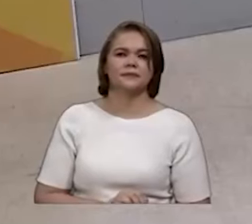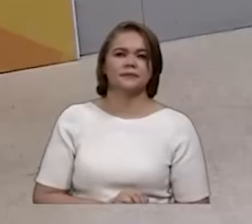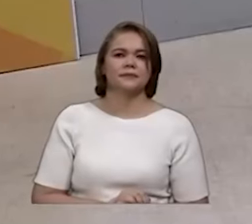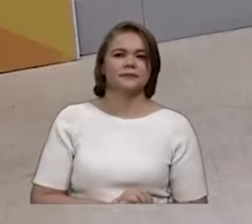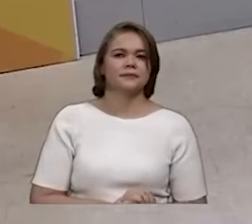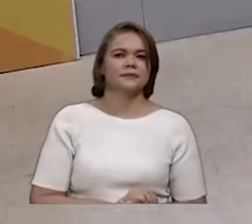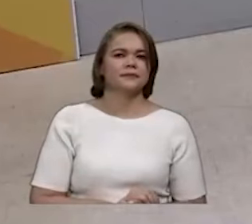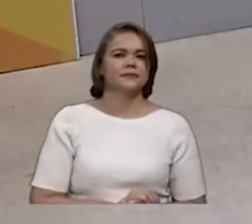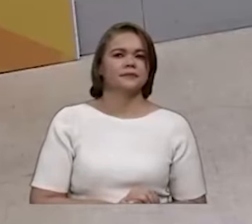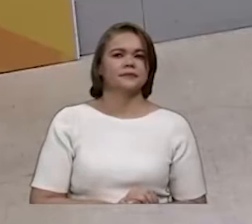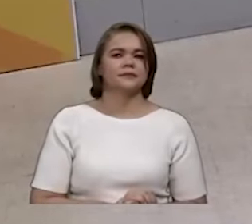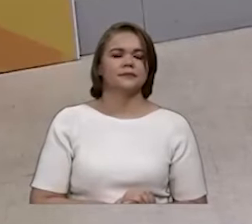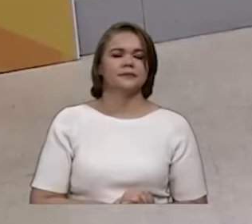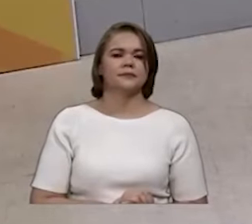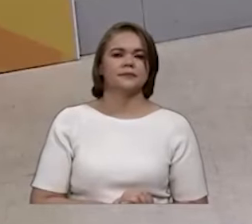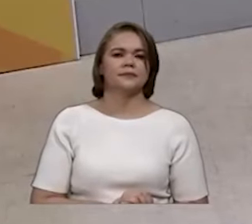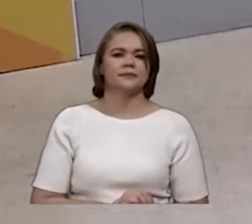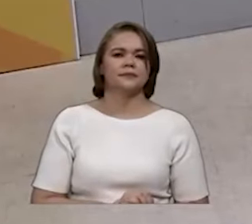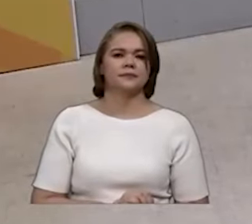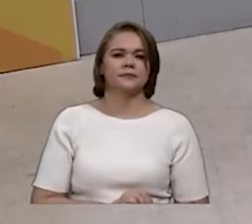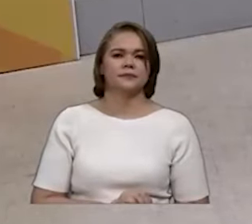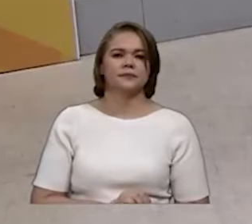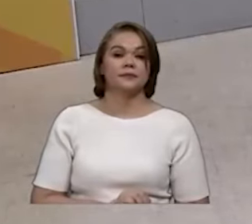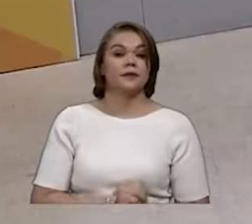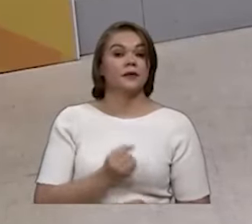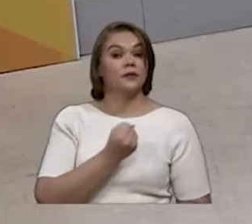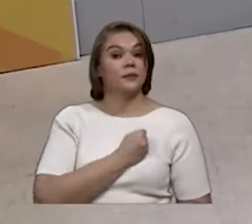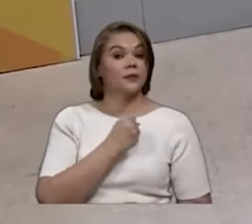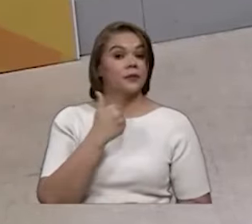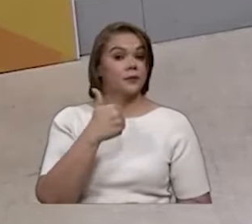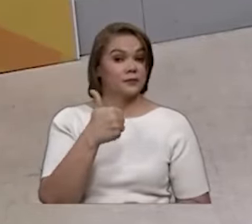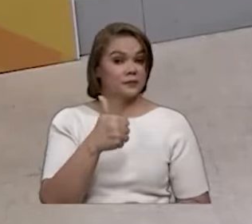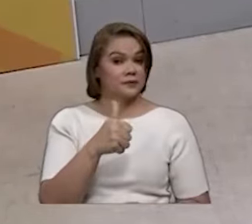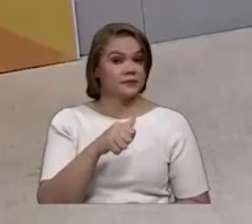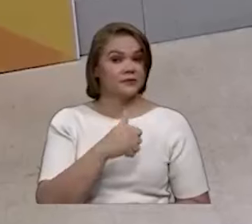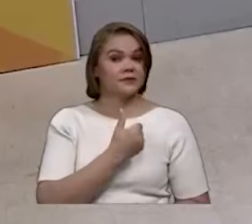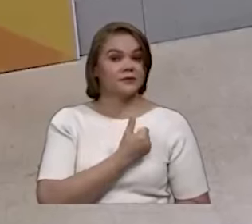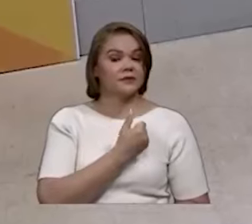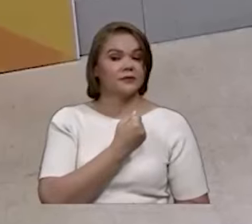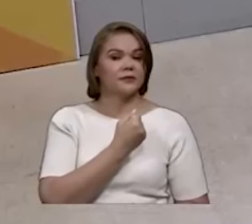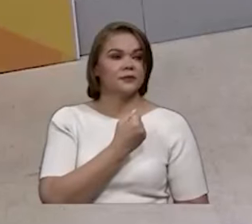Vamos lá, número 20. Número 11, número 11.